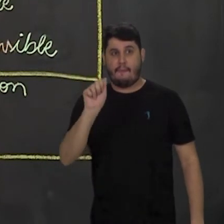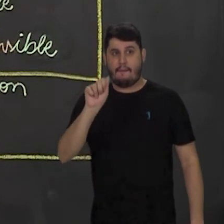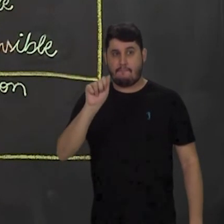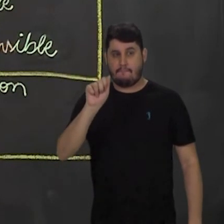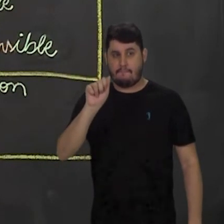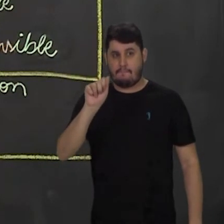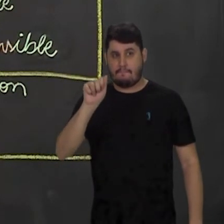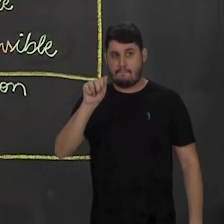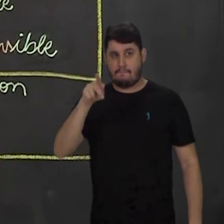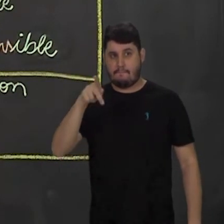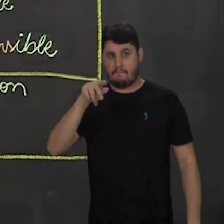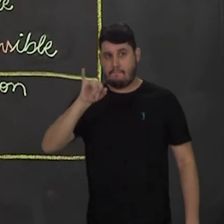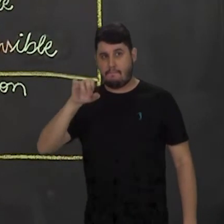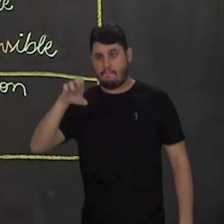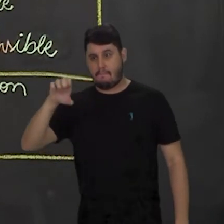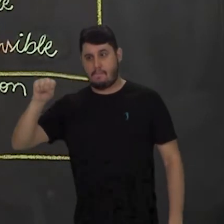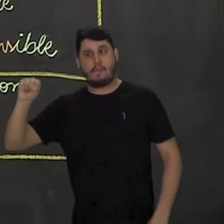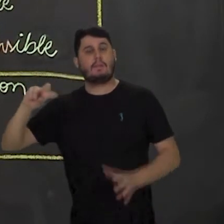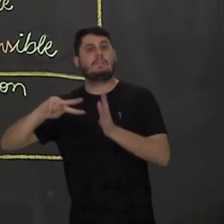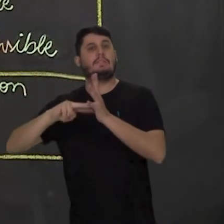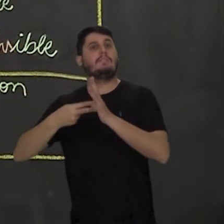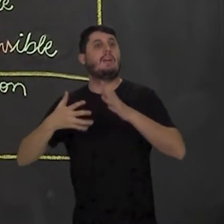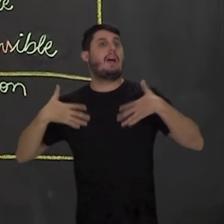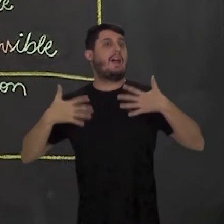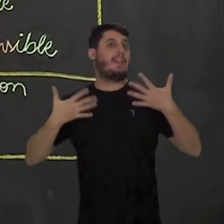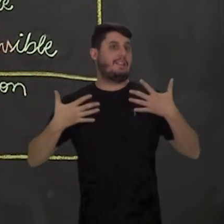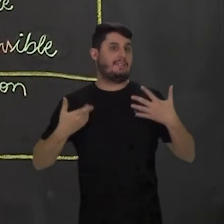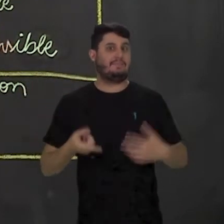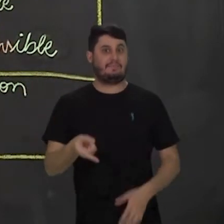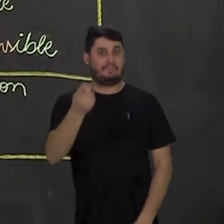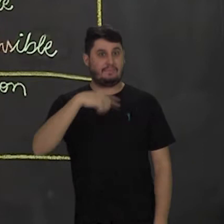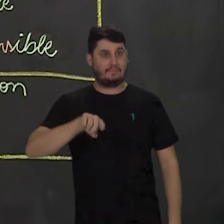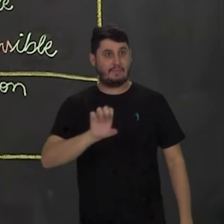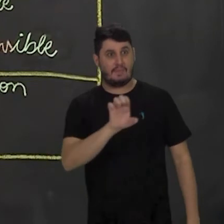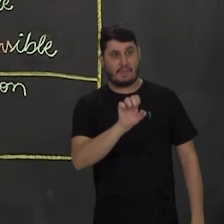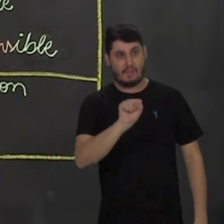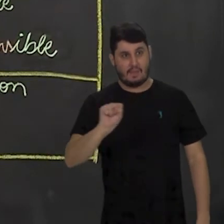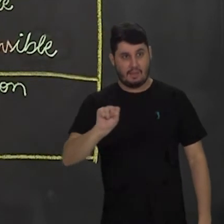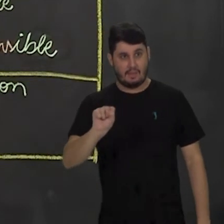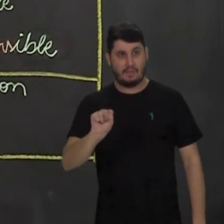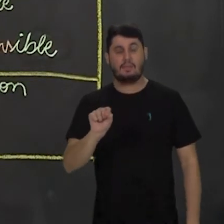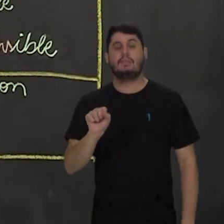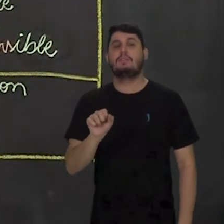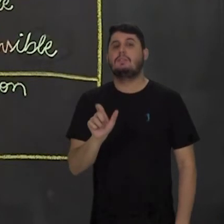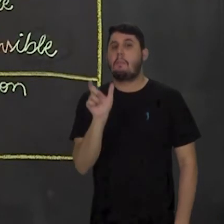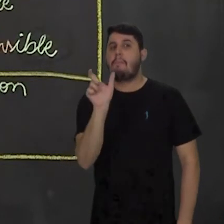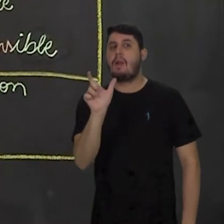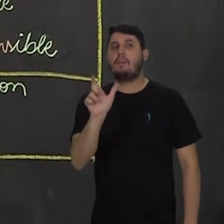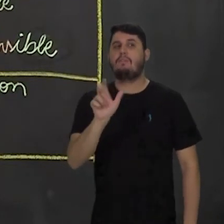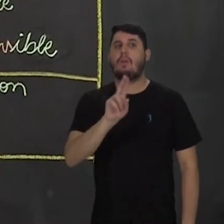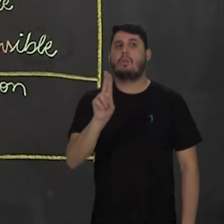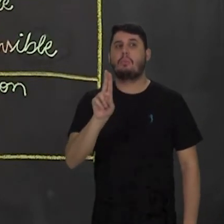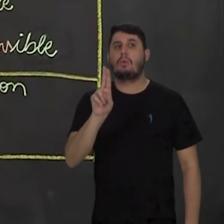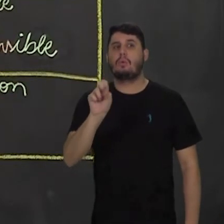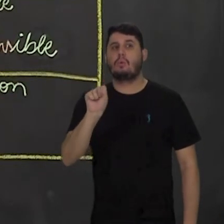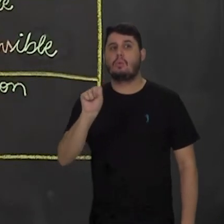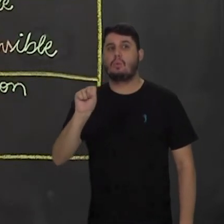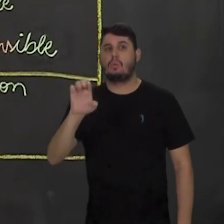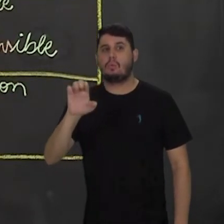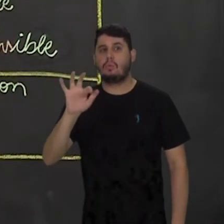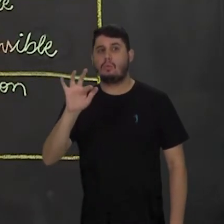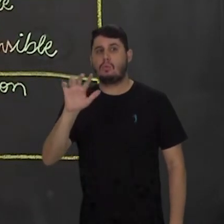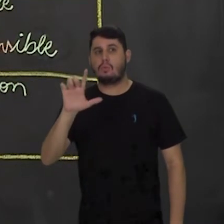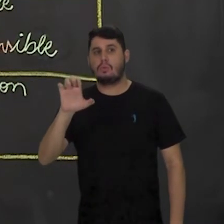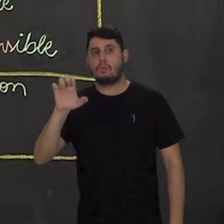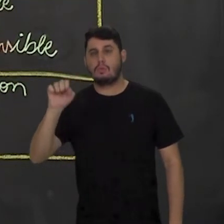o less, menos. Por exemplo, use, é uso. Se você botar useless, é